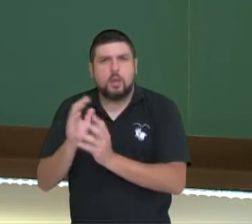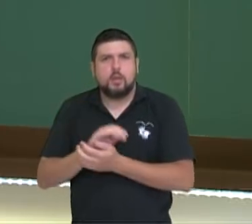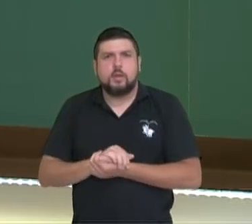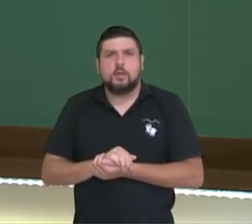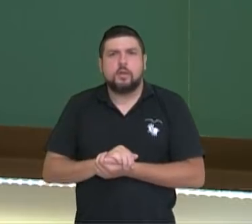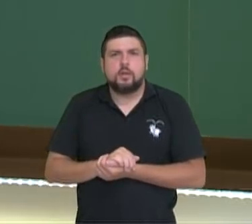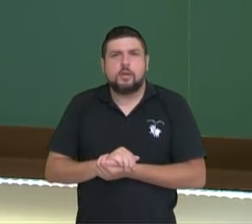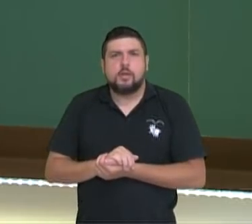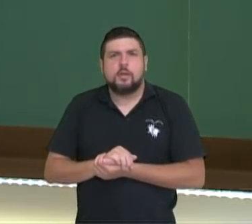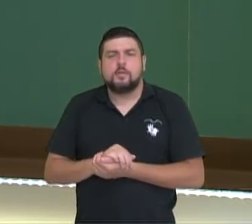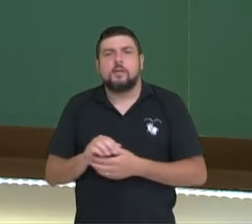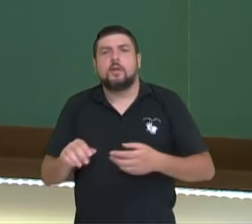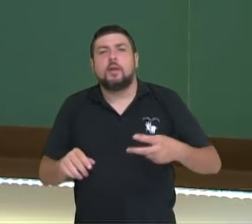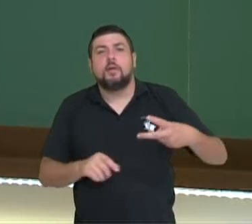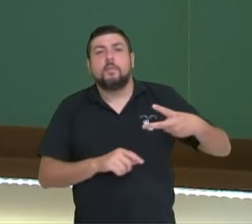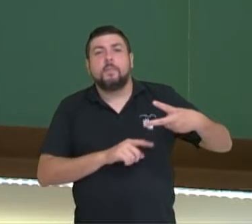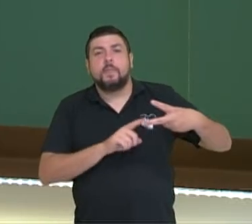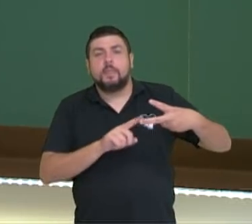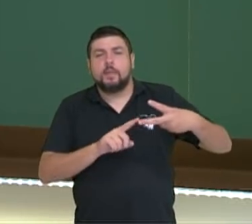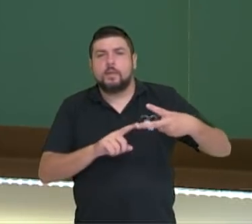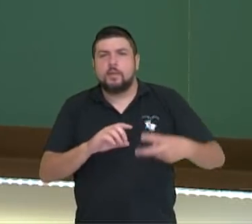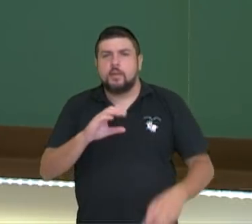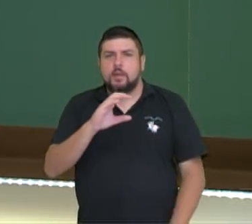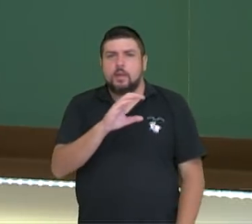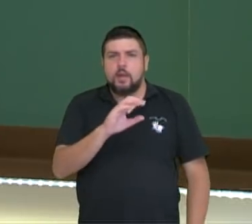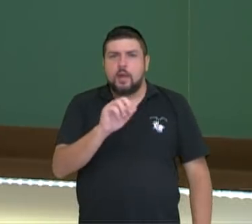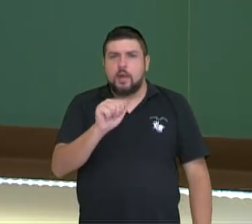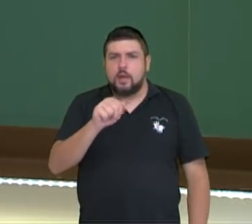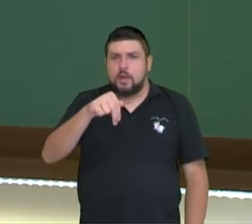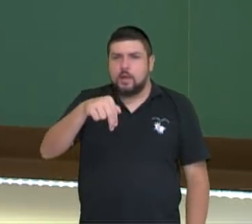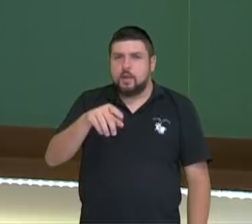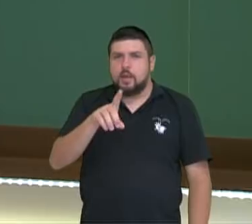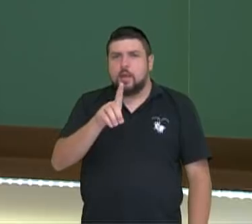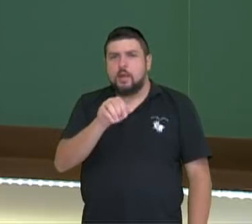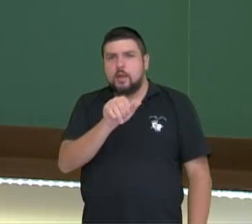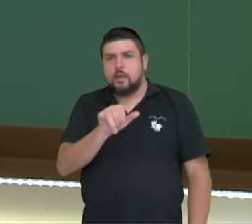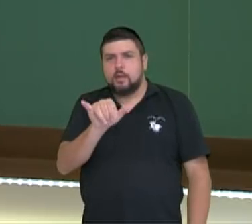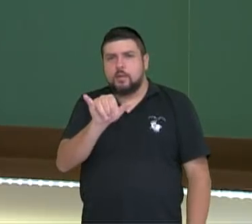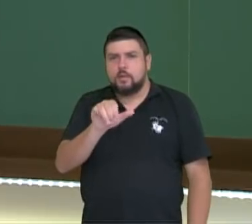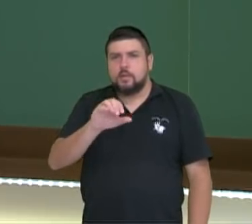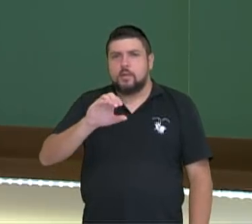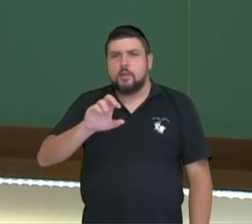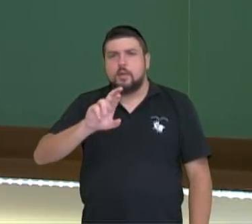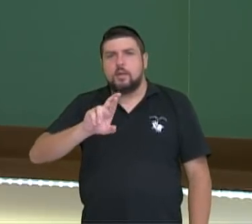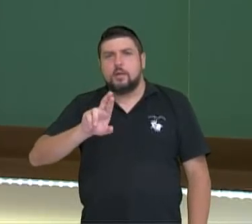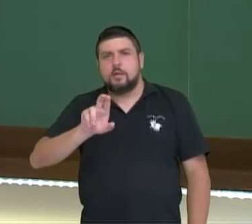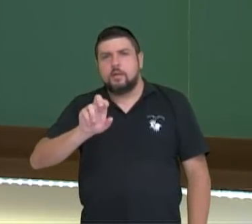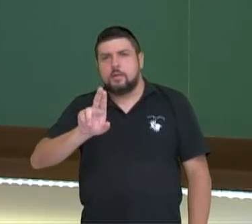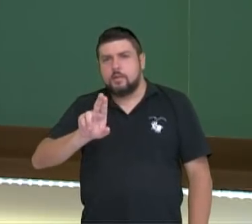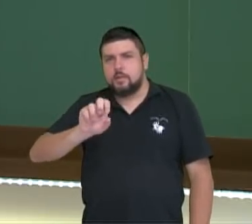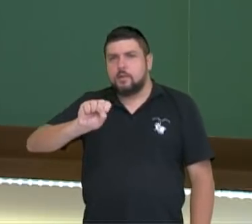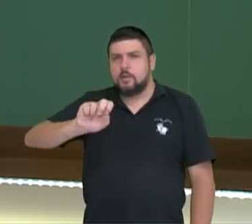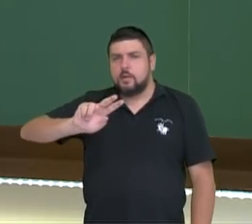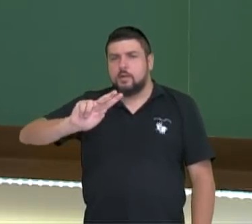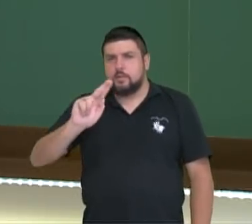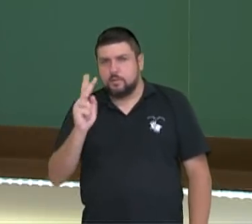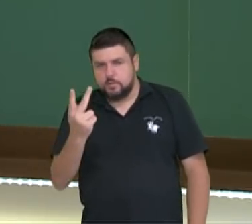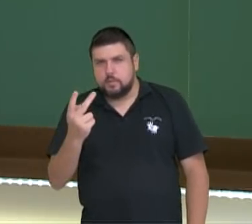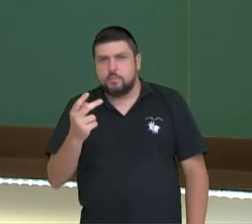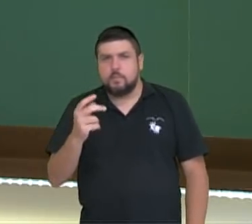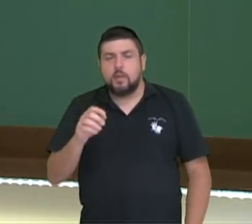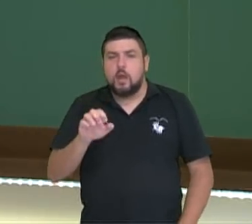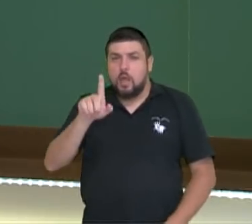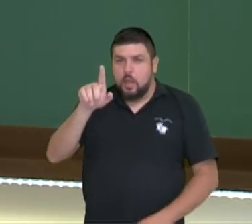nós temos o Candy Crush, que é também um jogo que foi desenvolvido para